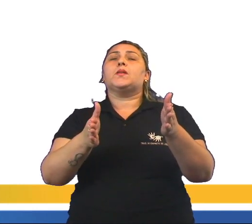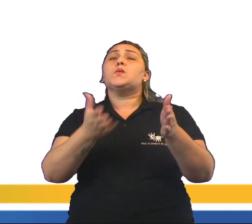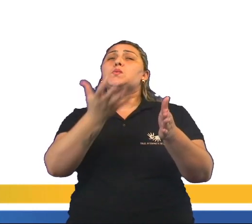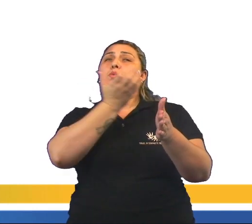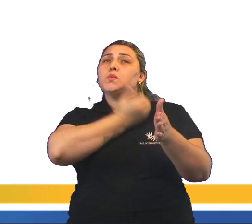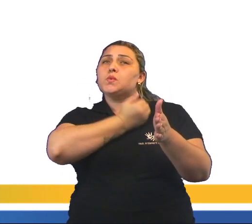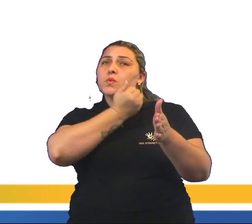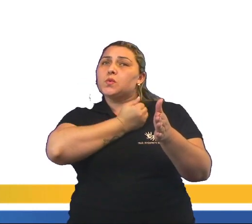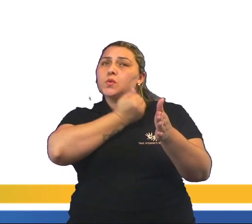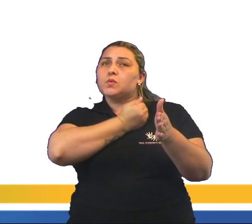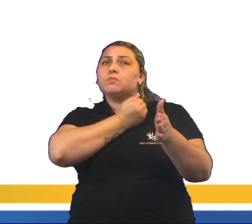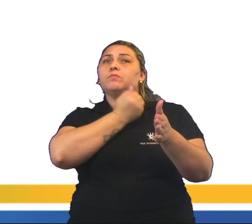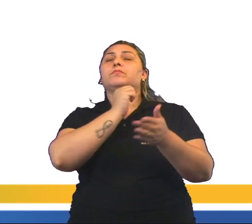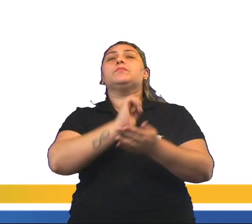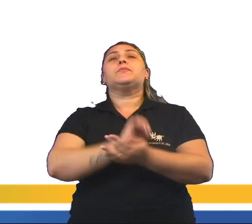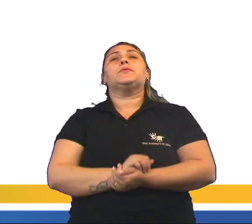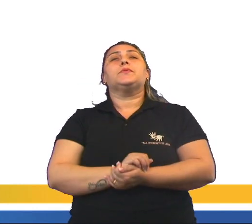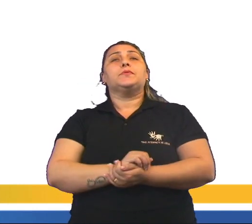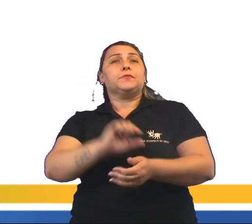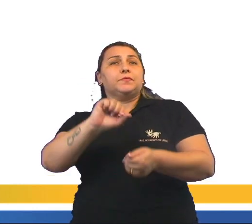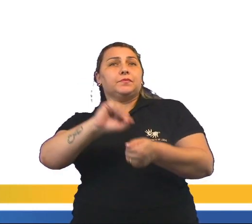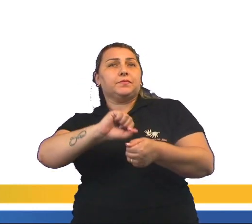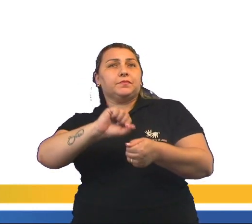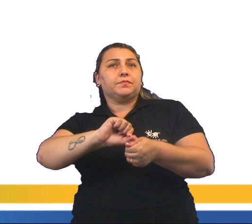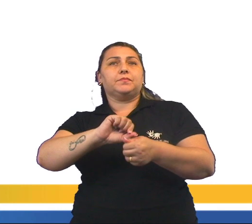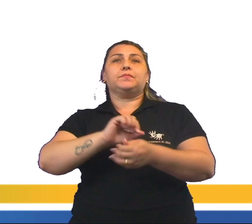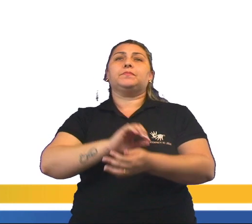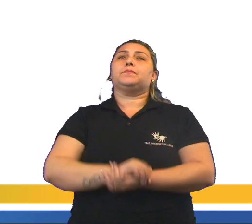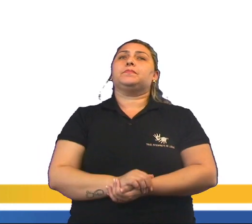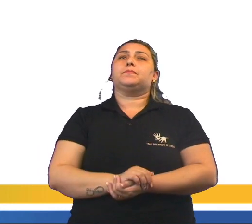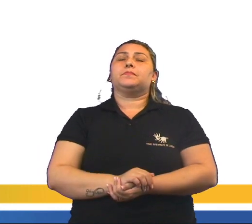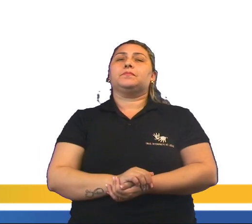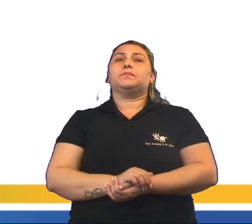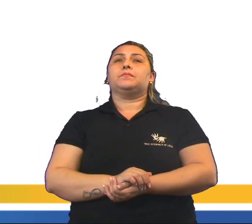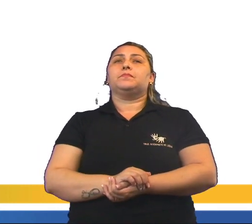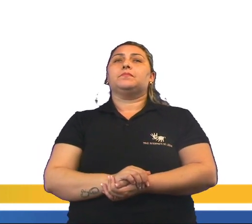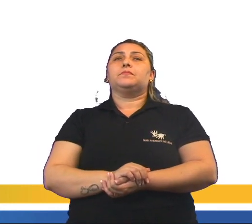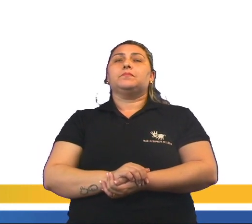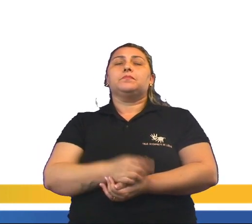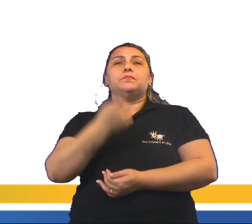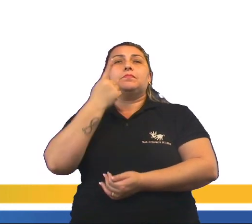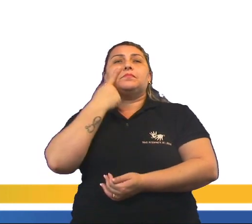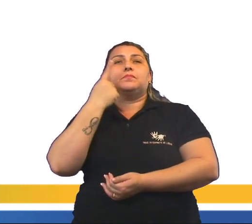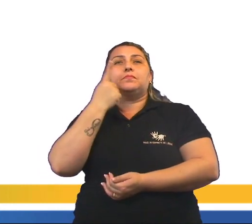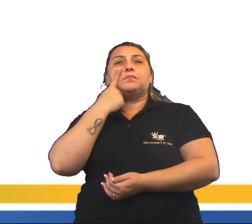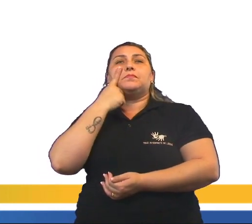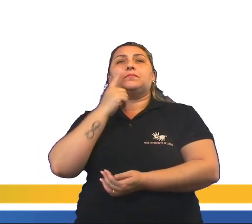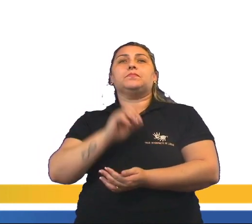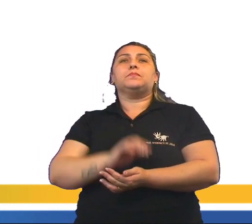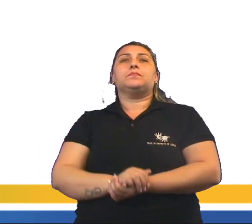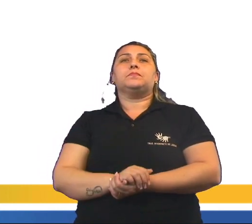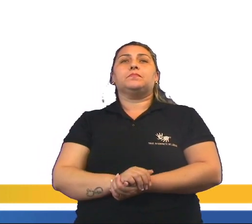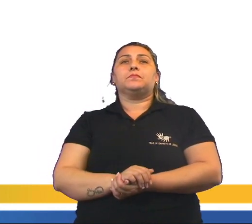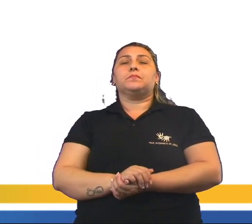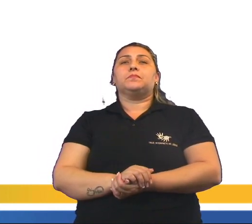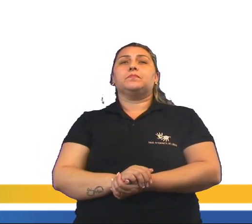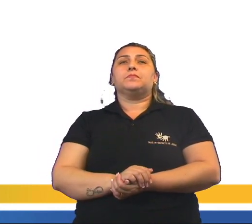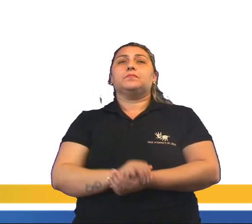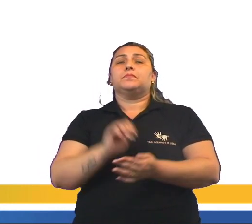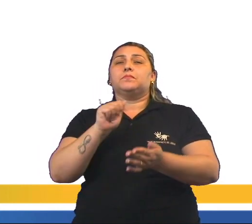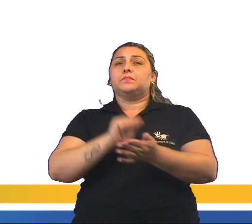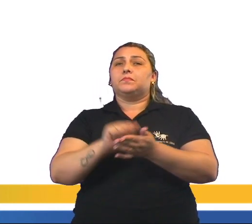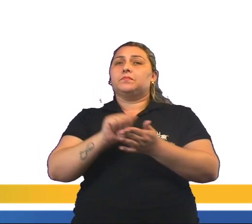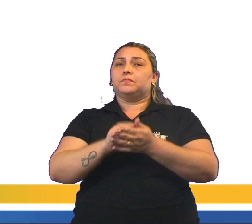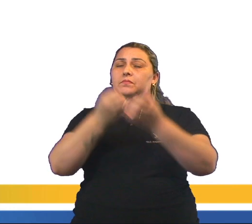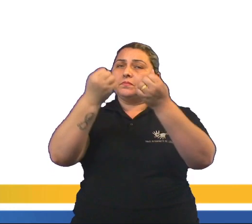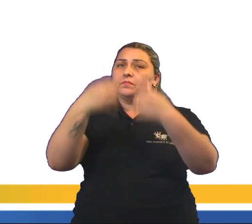qualquer sequência formada por números Então observa em bem no meio aí porque o que